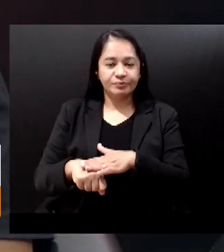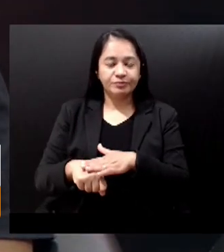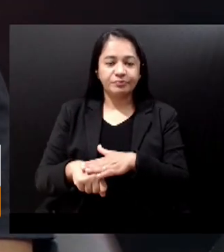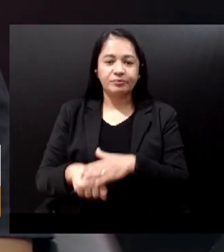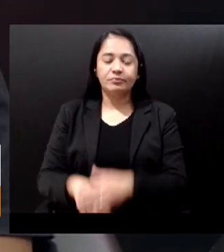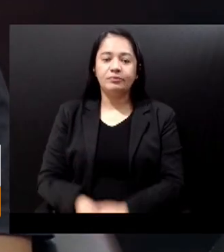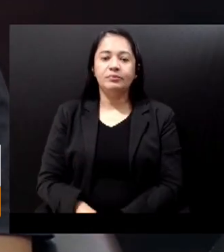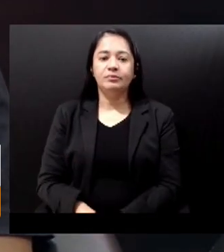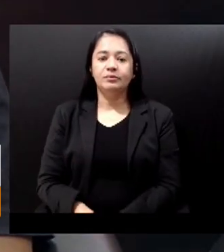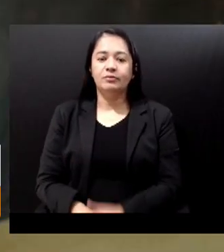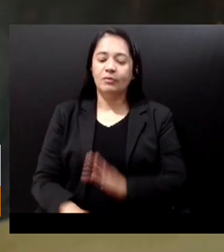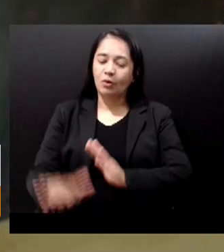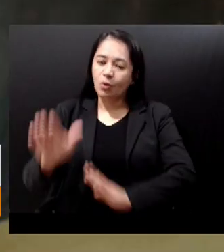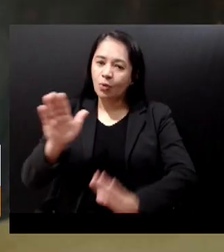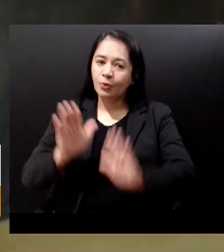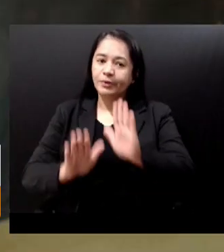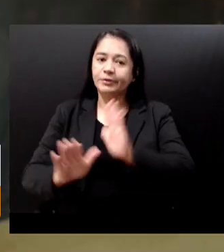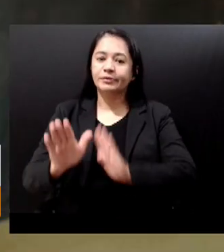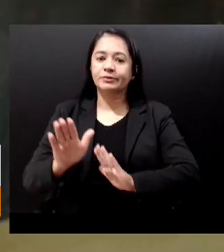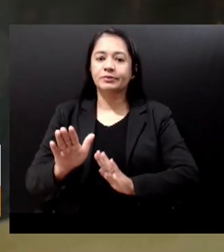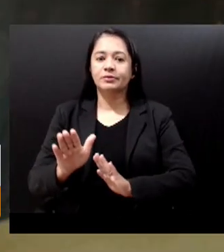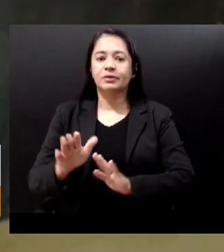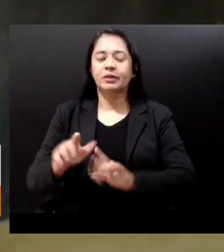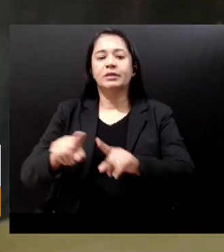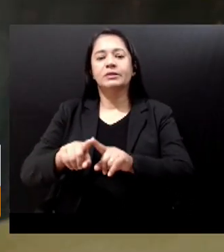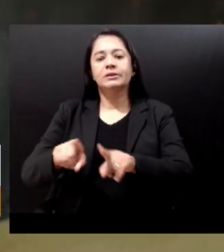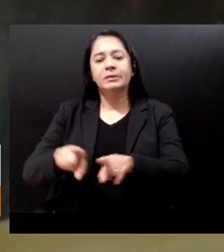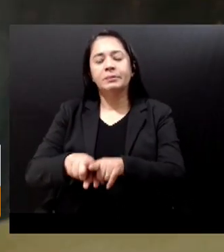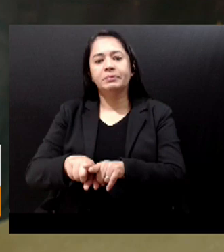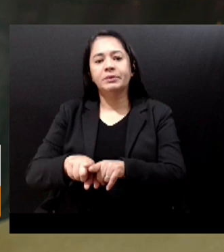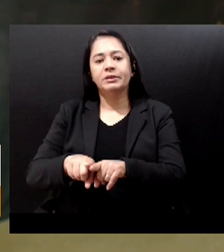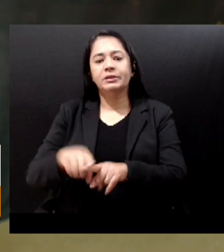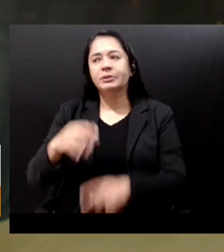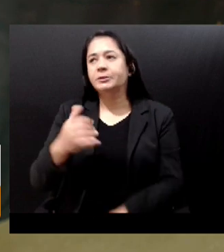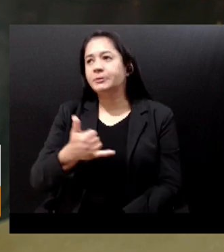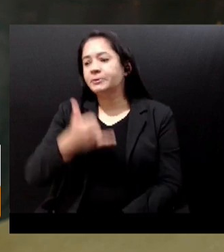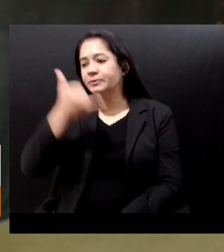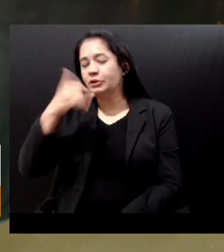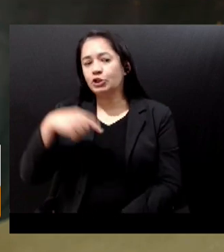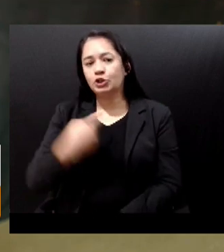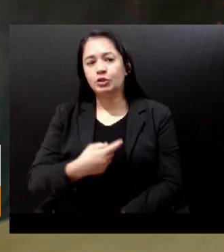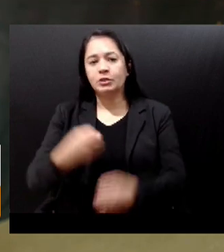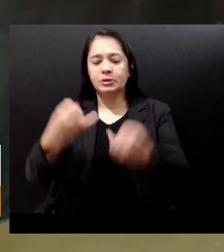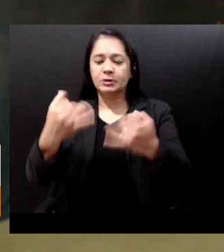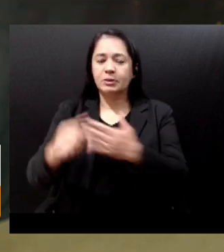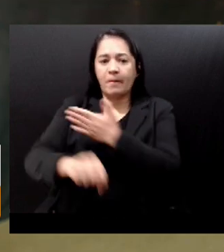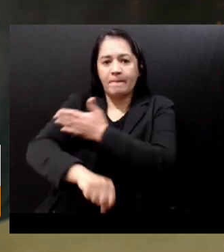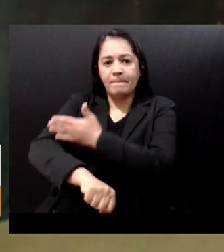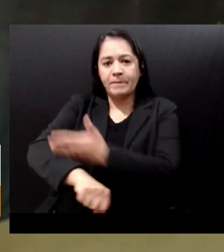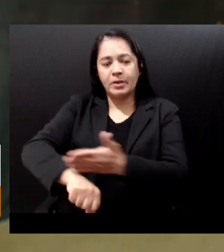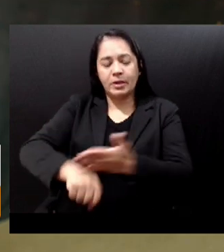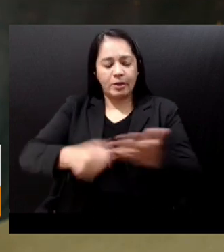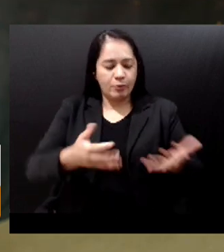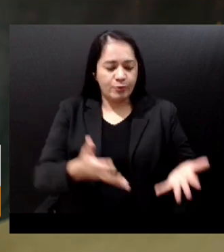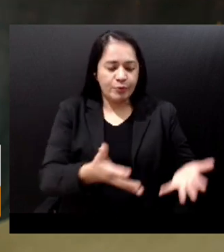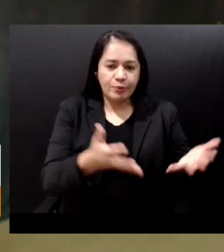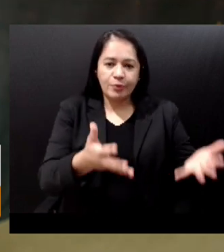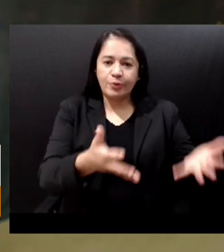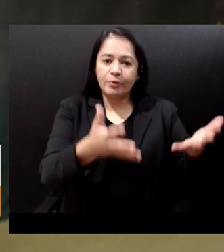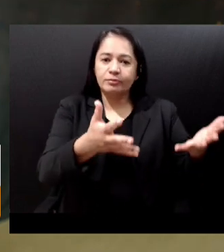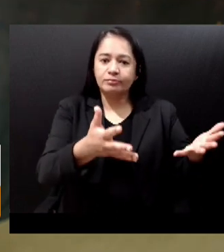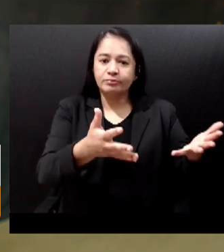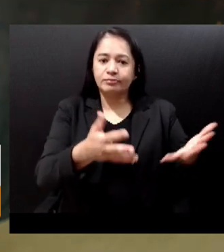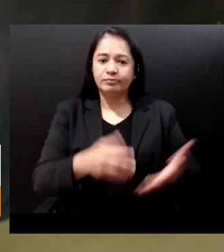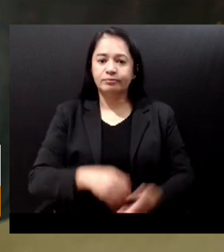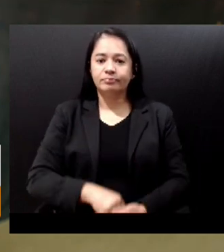com isso. A questão da autossabotagem, né, quando a gente fala de disciplina, a gente fala de motivação, e aí, a gente